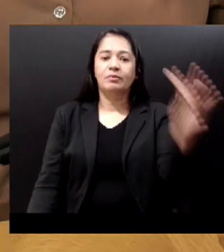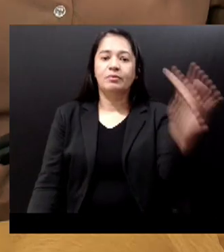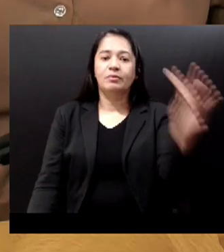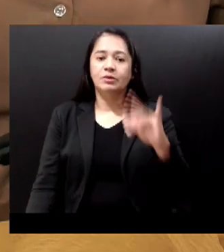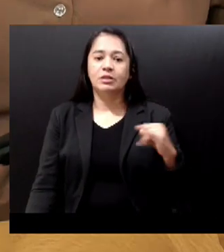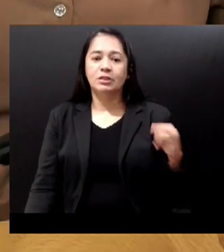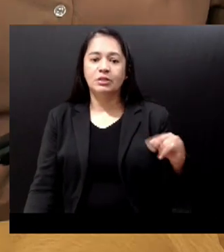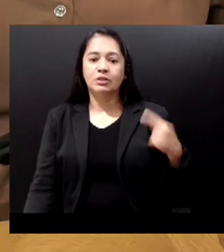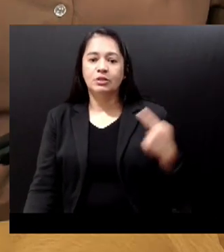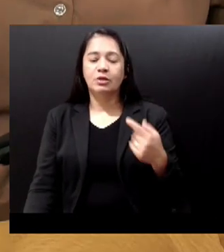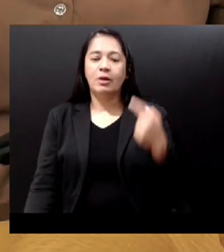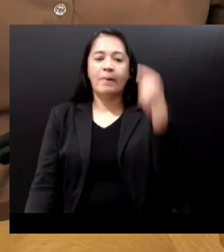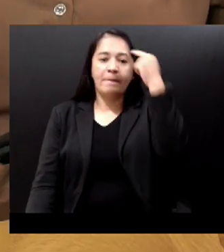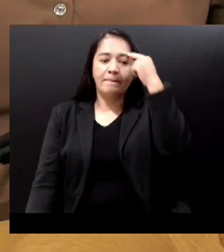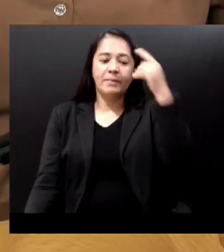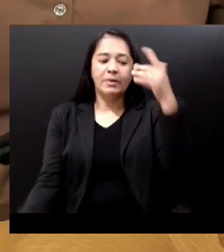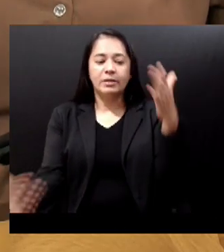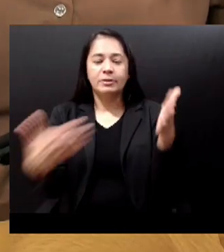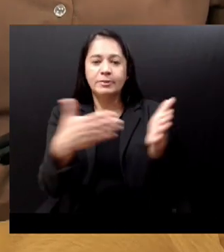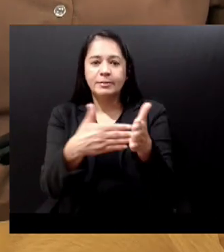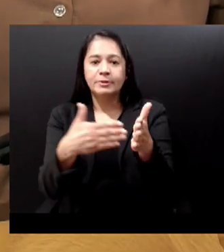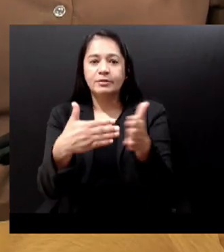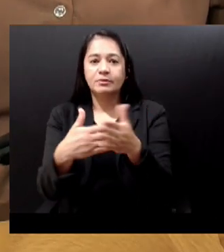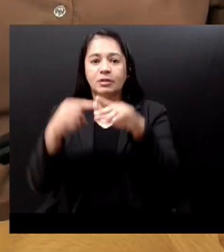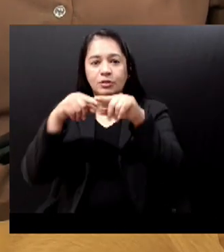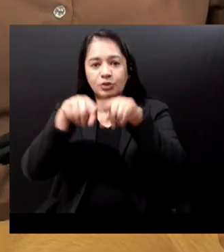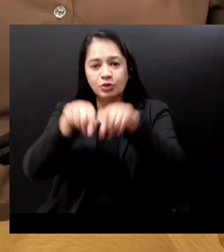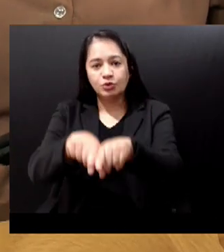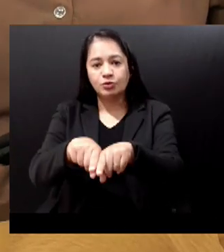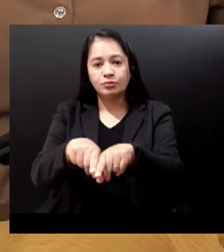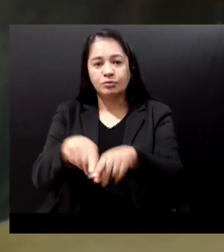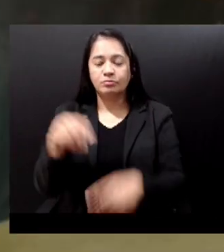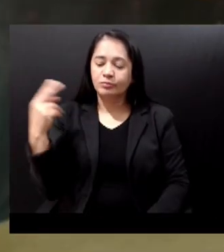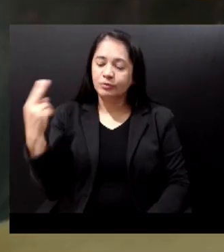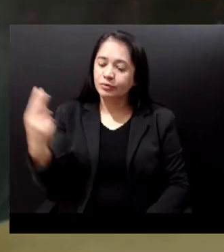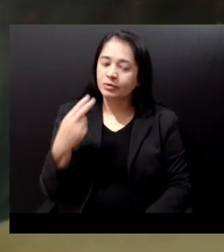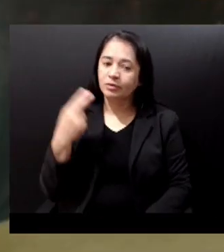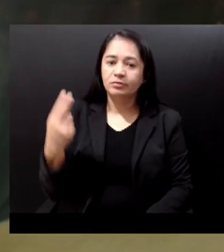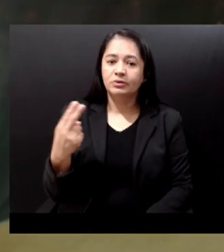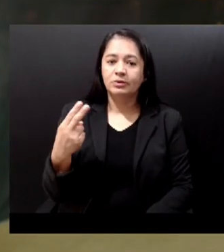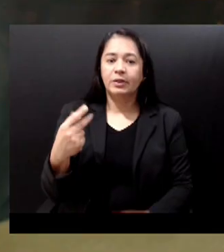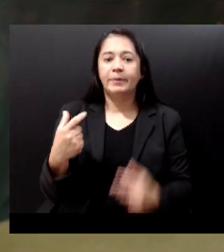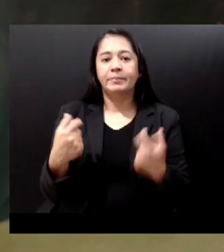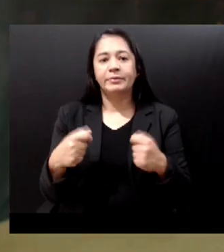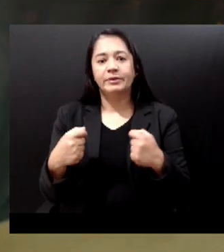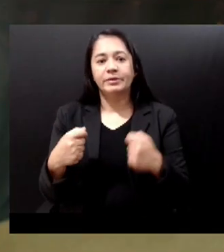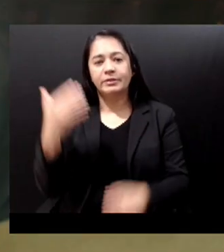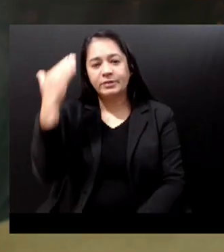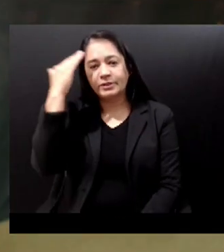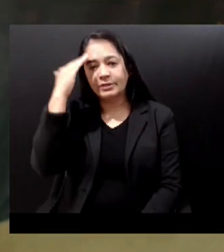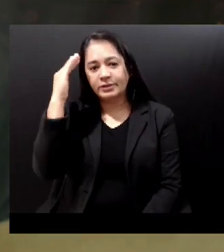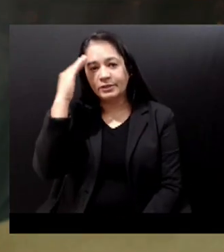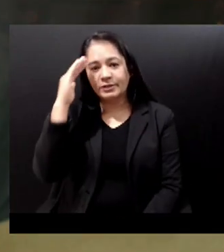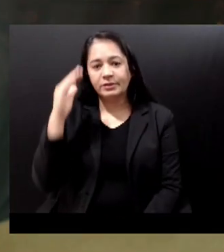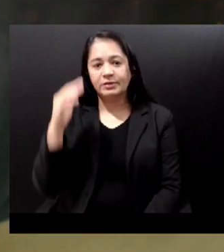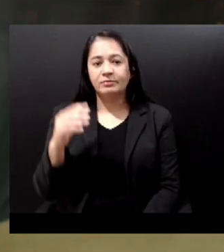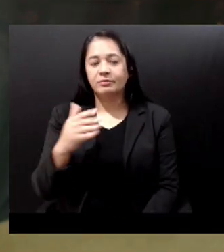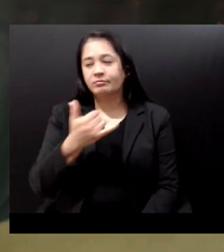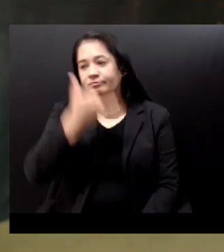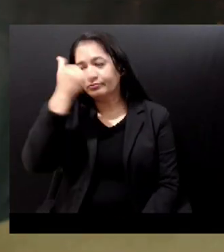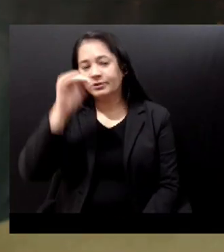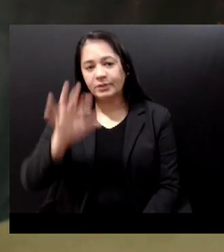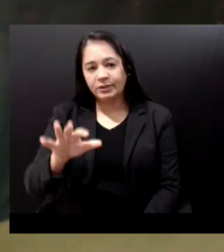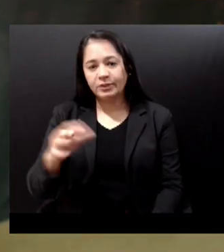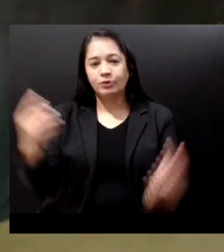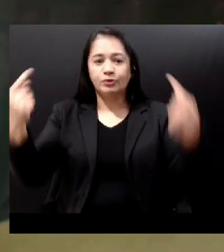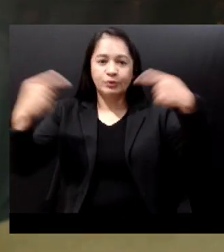são duas coisas que elas andam juntas. Não tem como, né? A gente precisa entender que a frustração tá aí, o desafio também, a gente vai